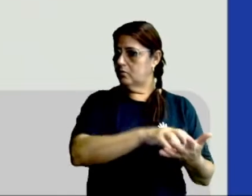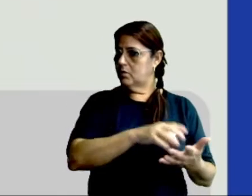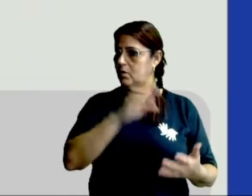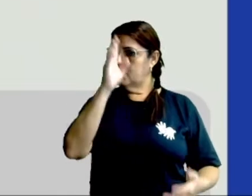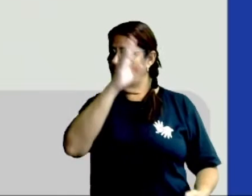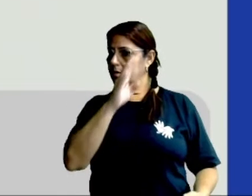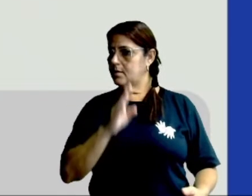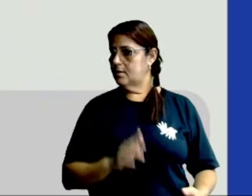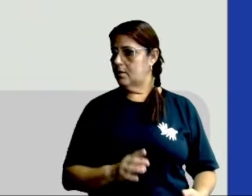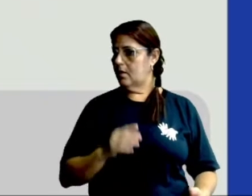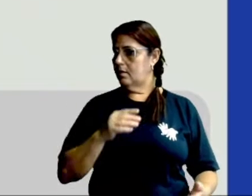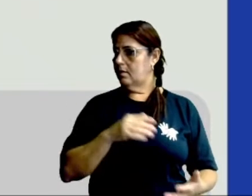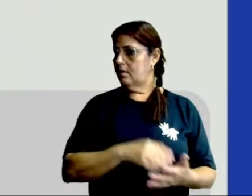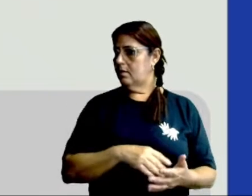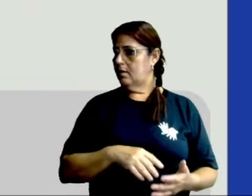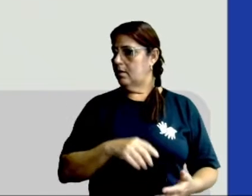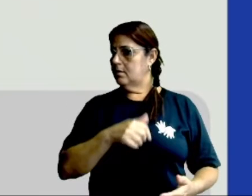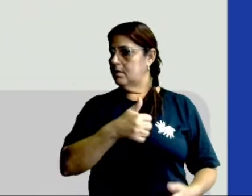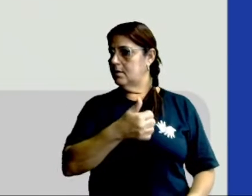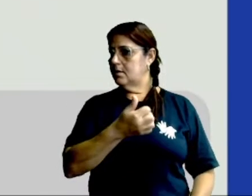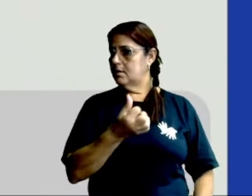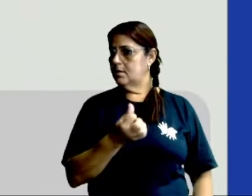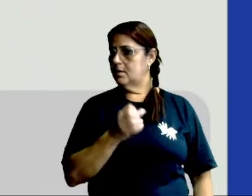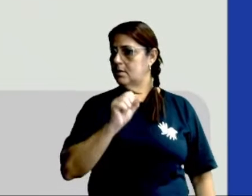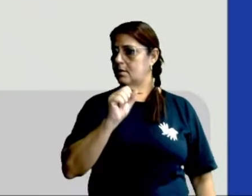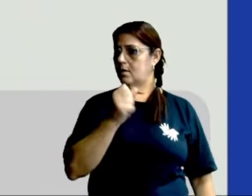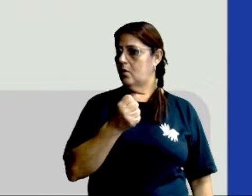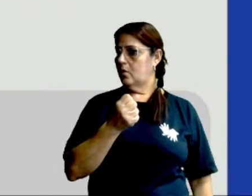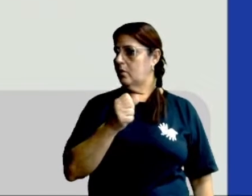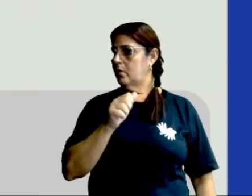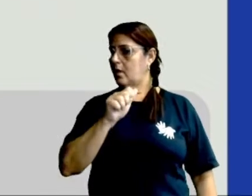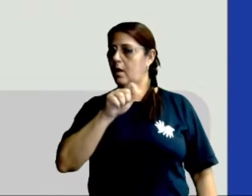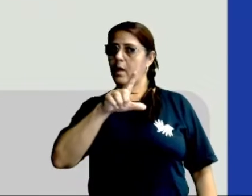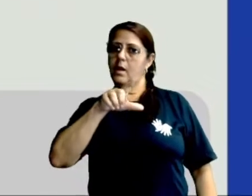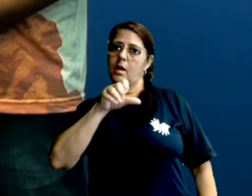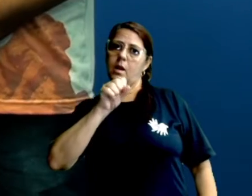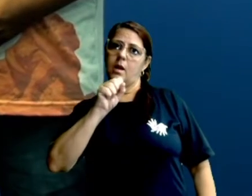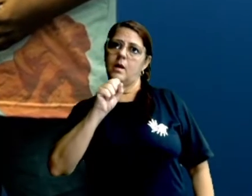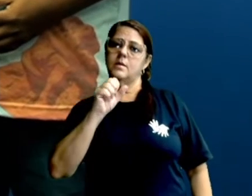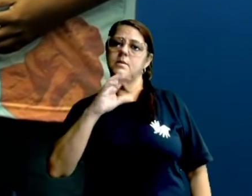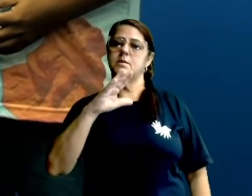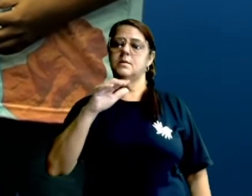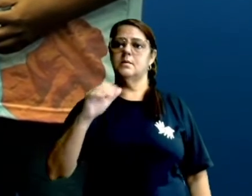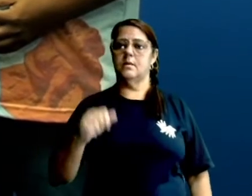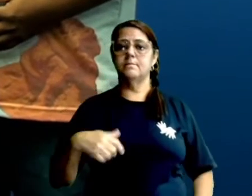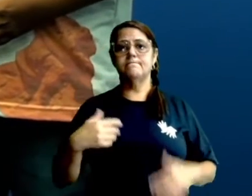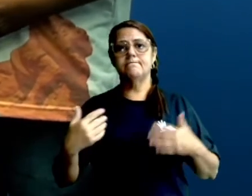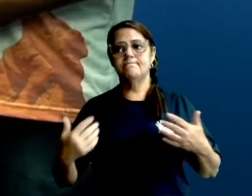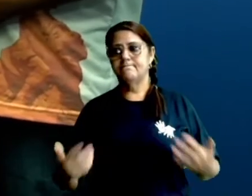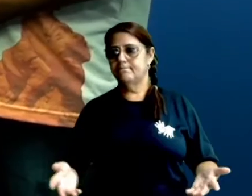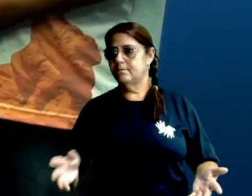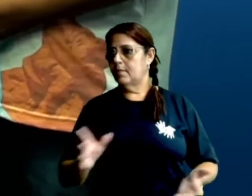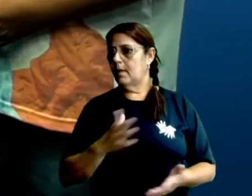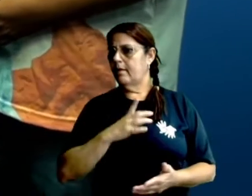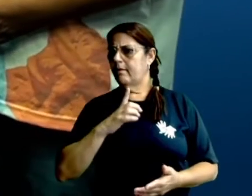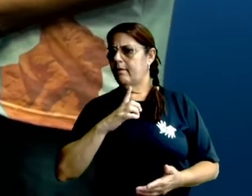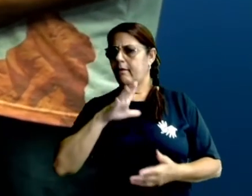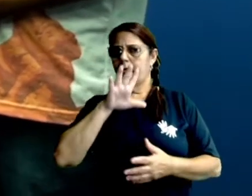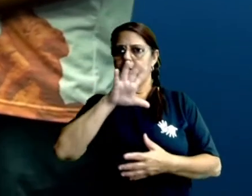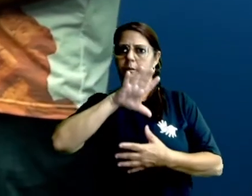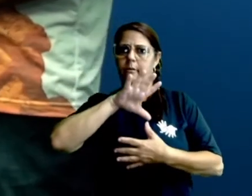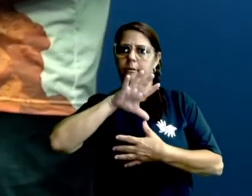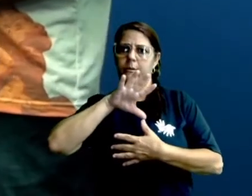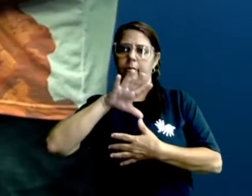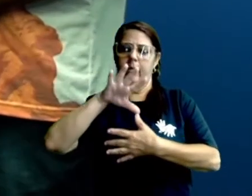meridiano de 168 graus oeste, no Alasca. Então, aqui a gente tem o mapa